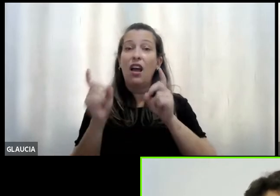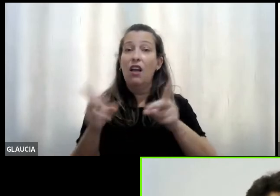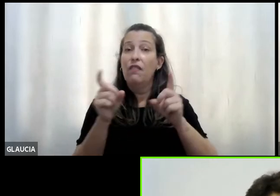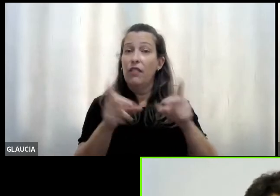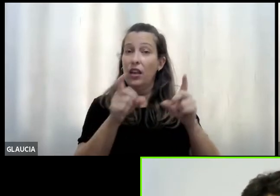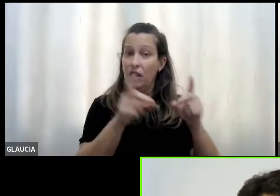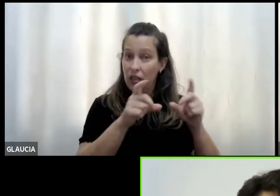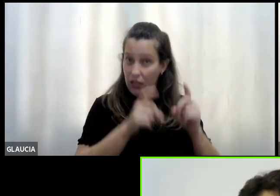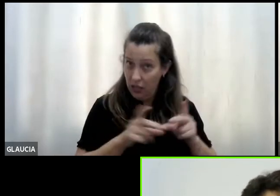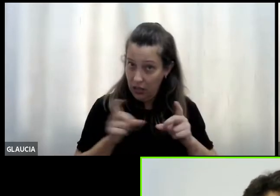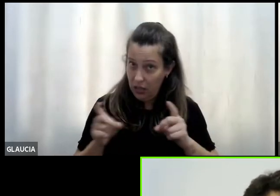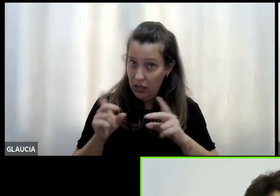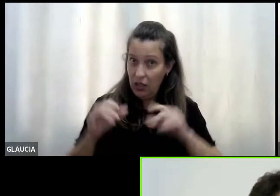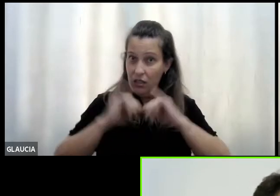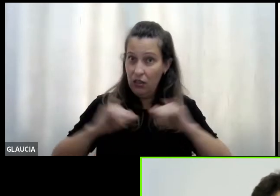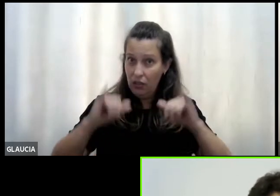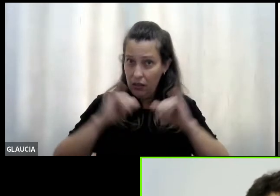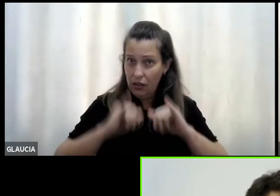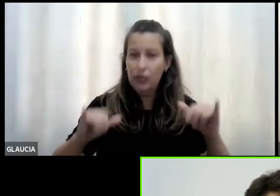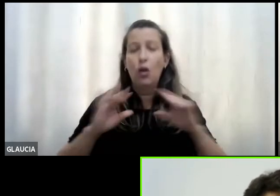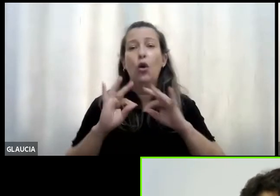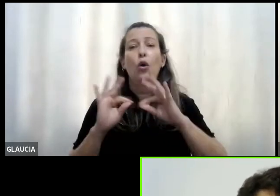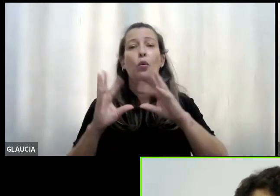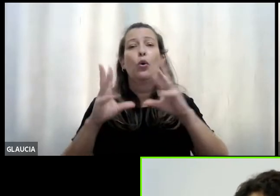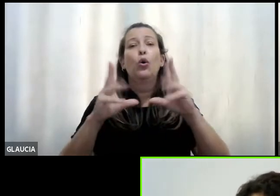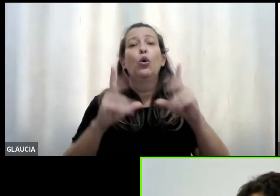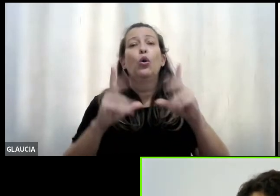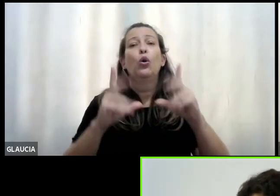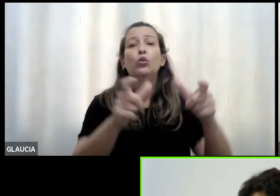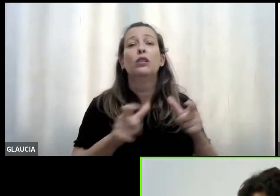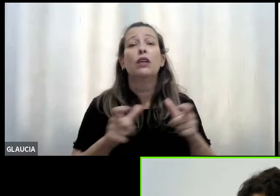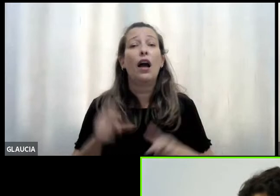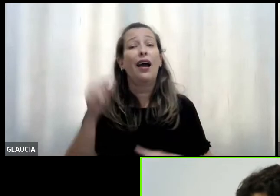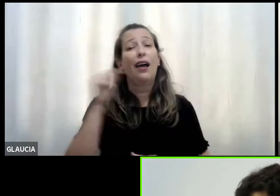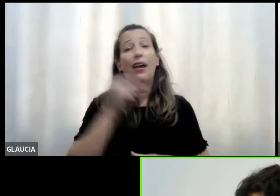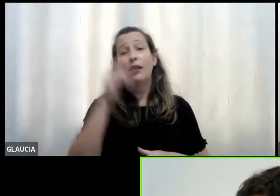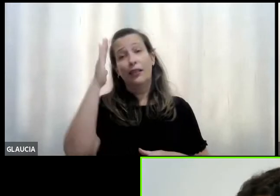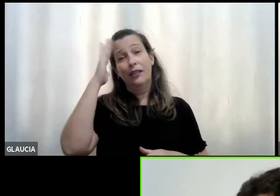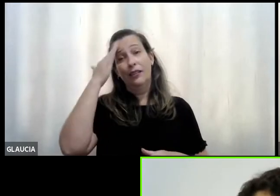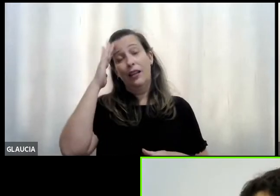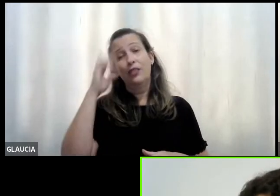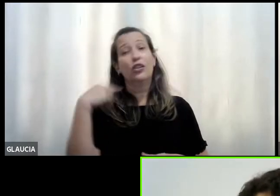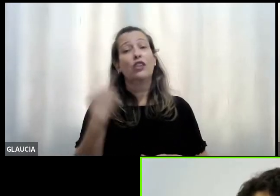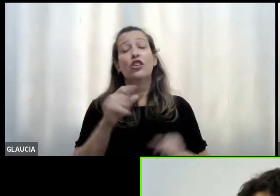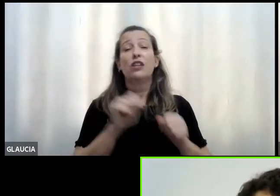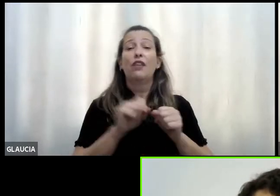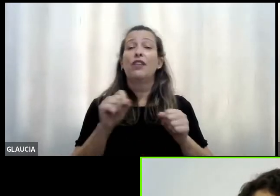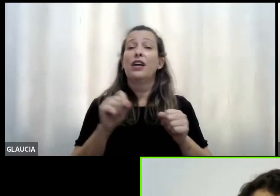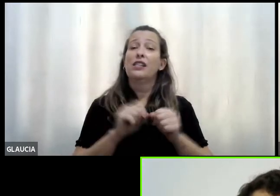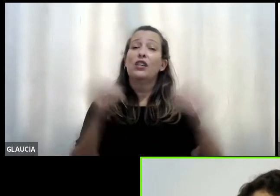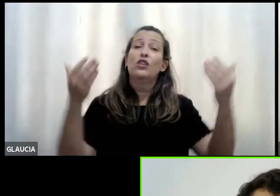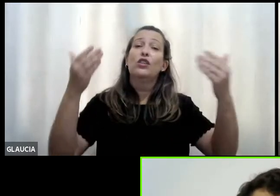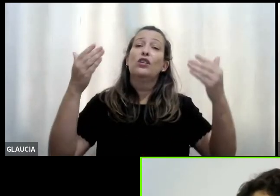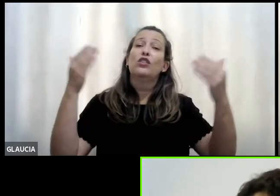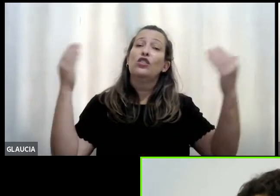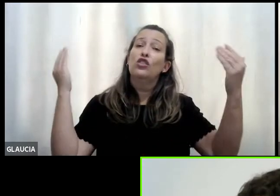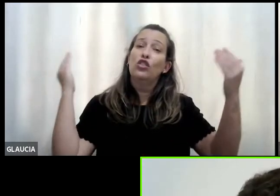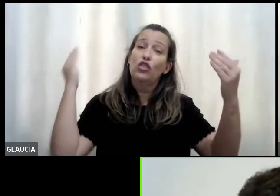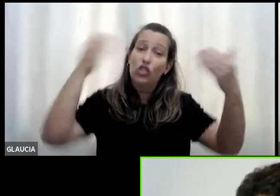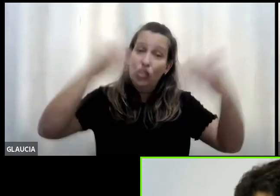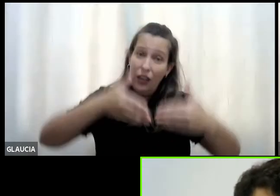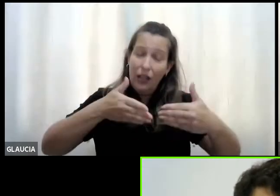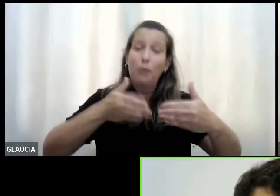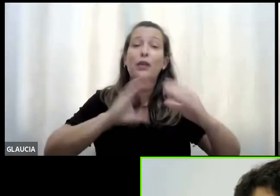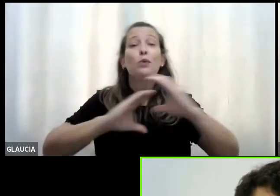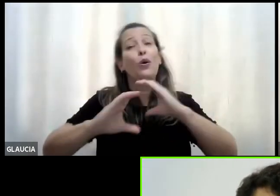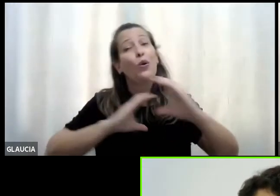para as suas emissoras comerciais locais, elas entendam que a gente está querendo fazer diretamente uma comunicação com a